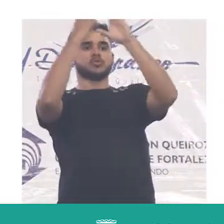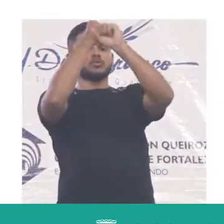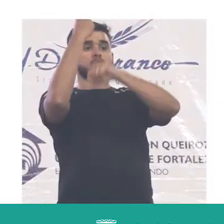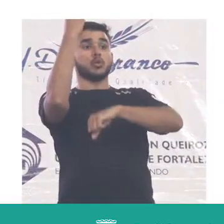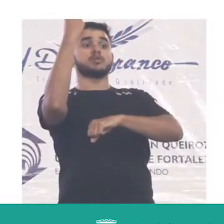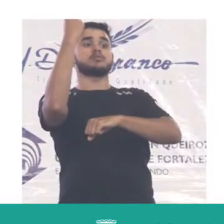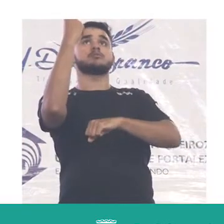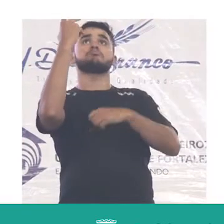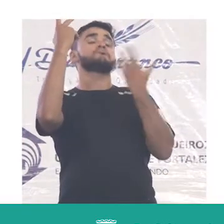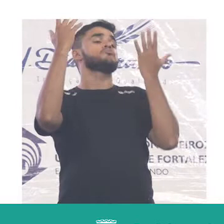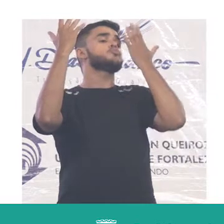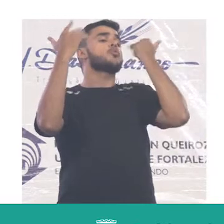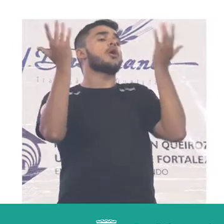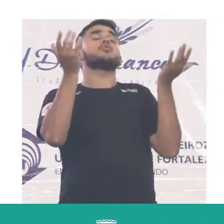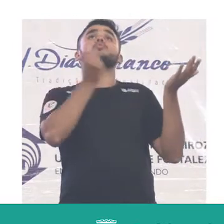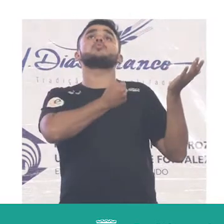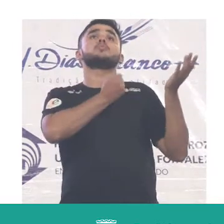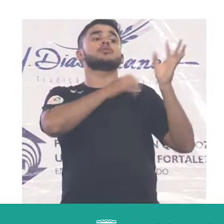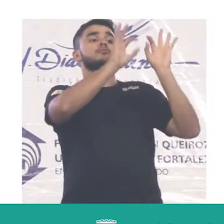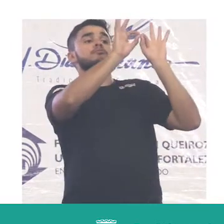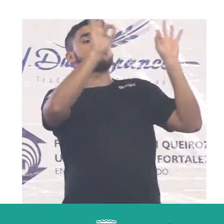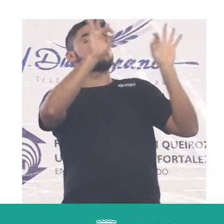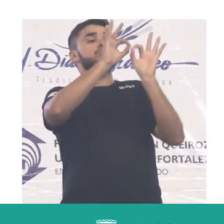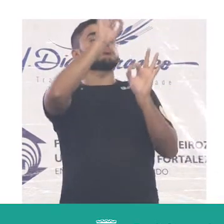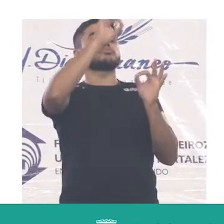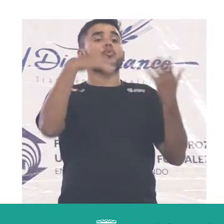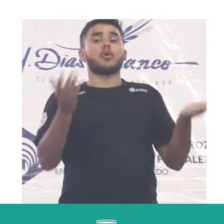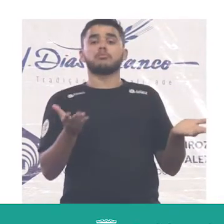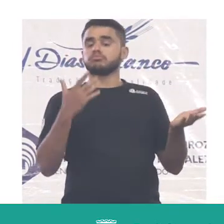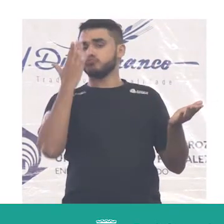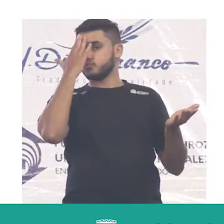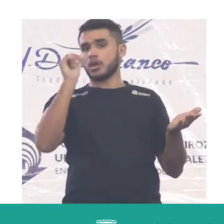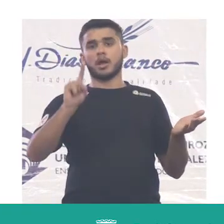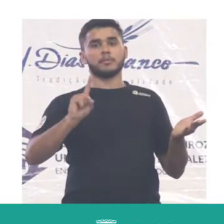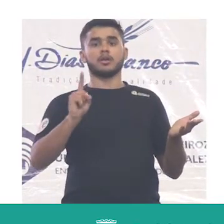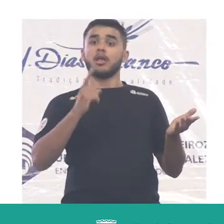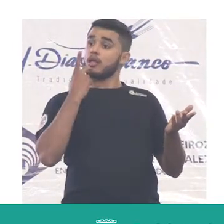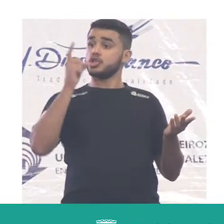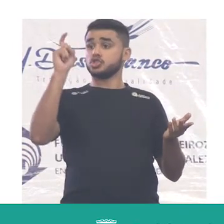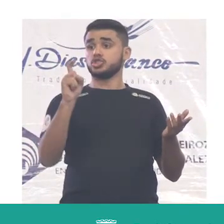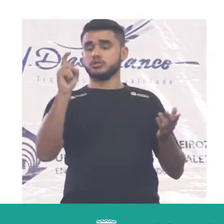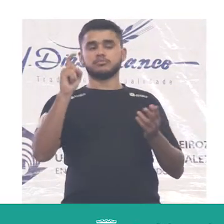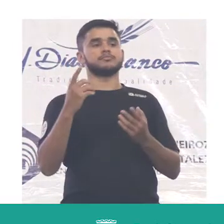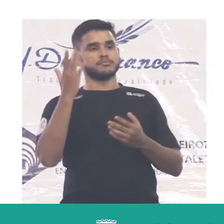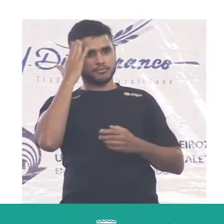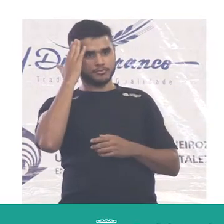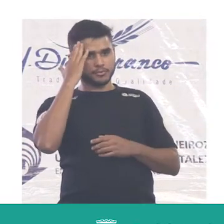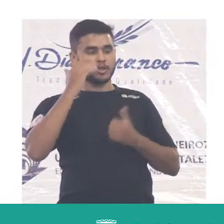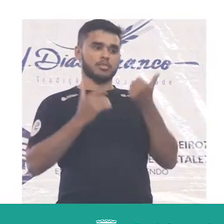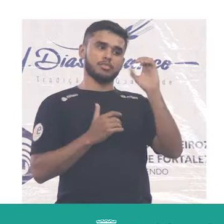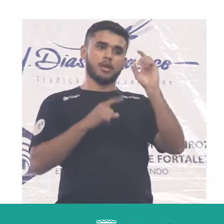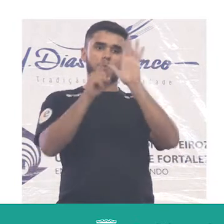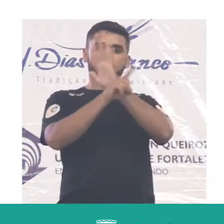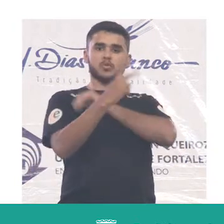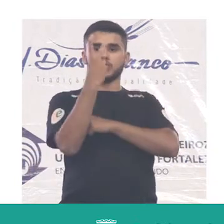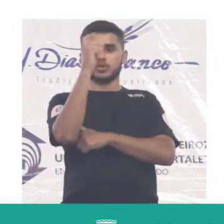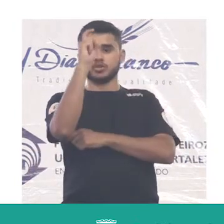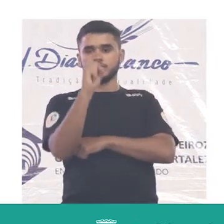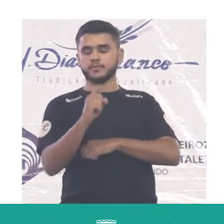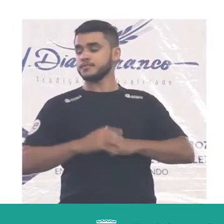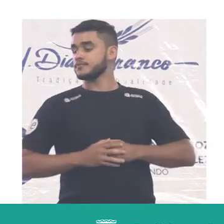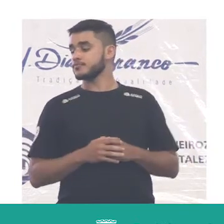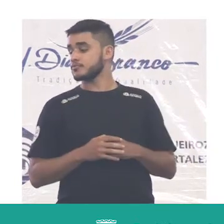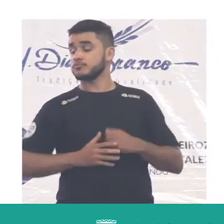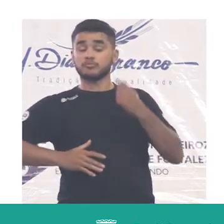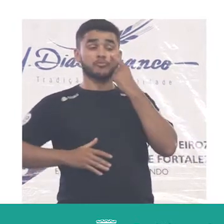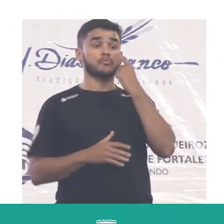Além disso, a altura, que era 8, também vai ser reduzida em 2 pedacinhos de